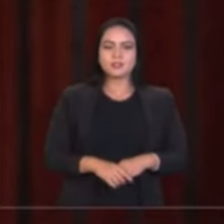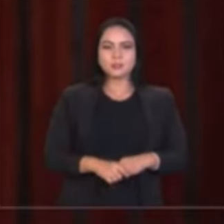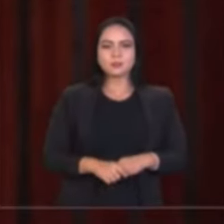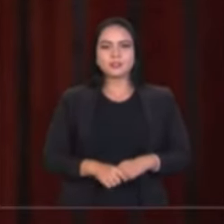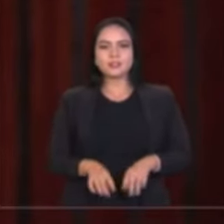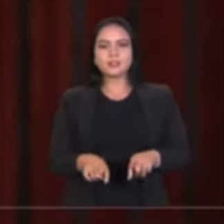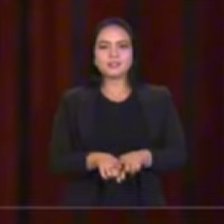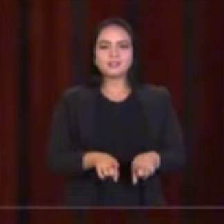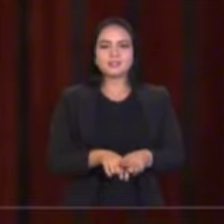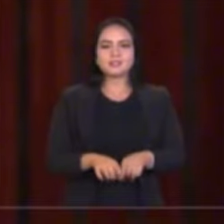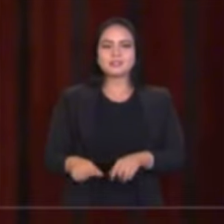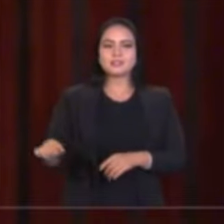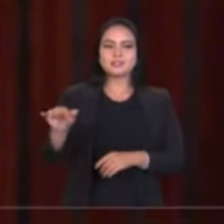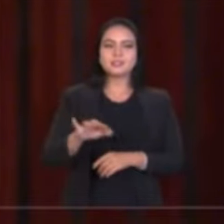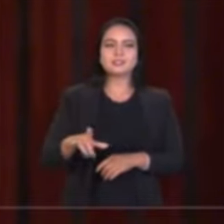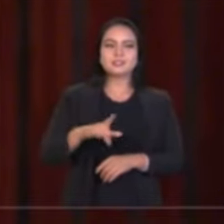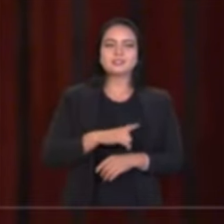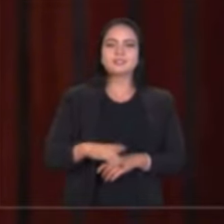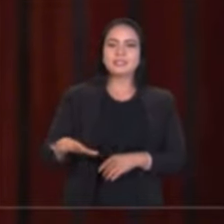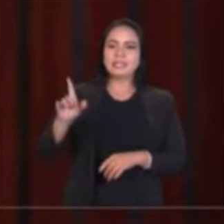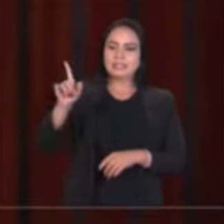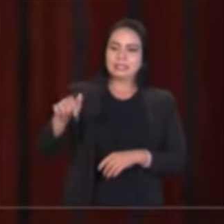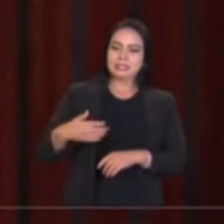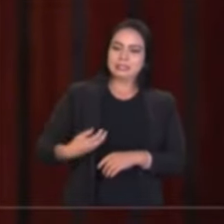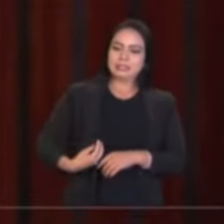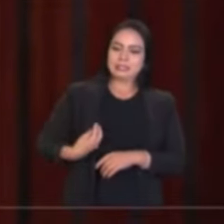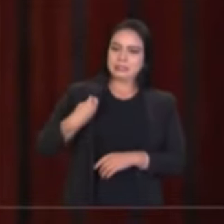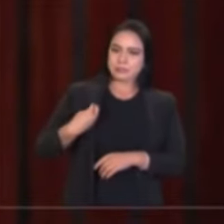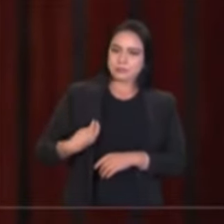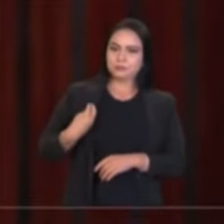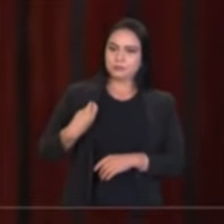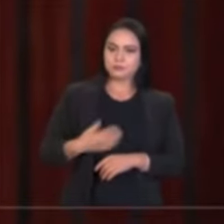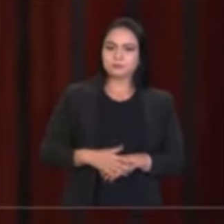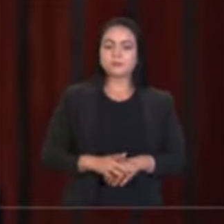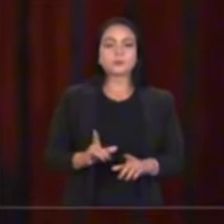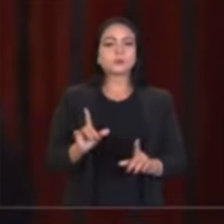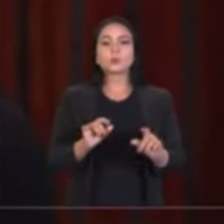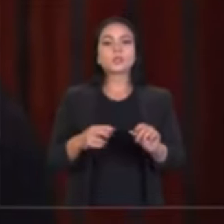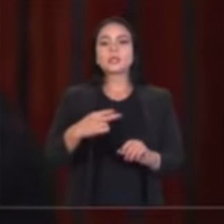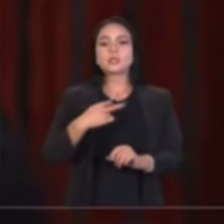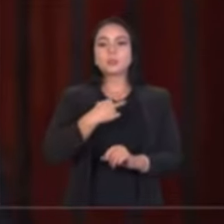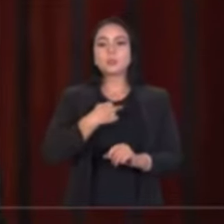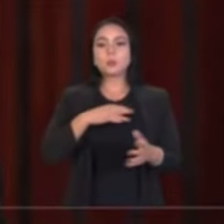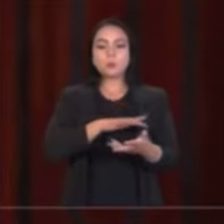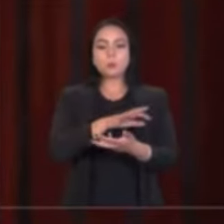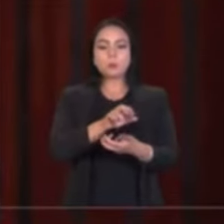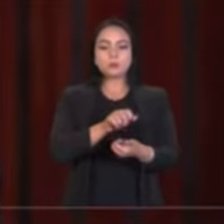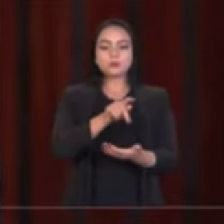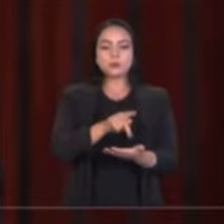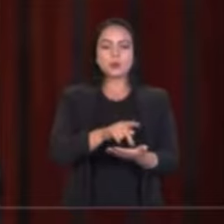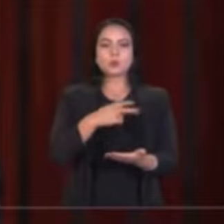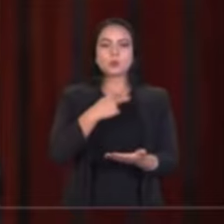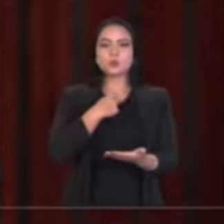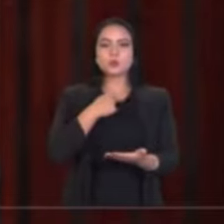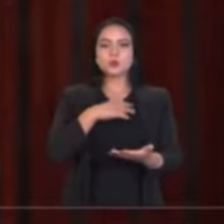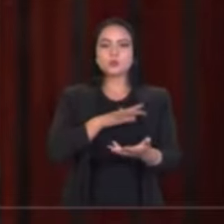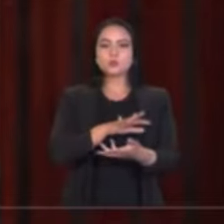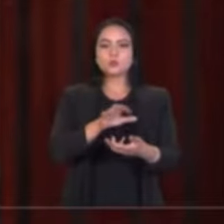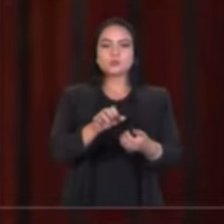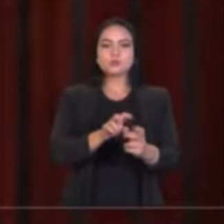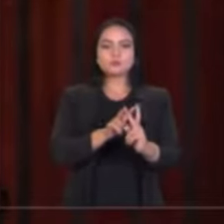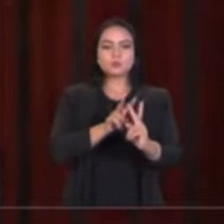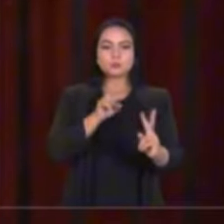brevemente, ao julgar o artigo 19, deve dar. O que não pode no mundo real, não pode no mundo